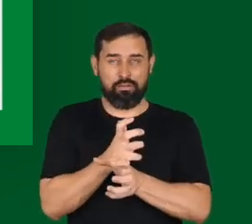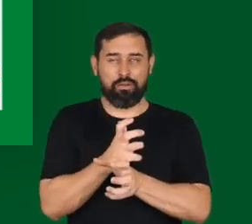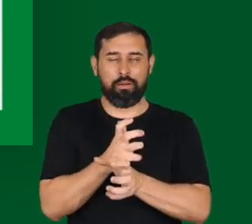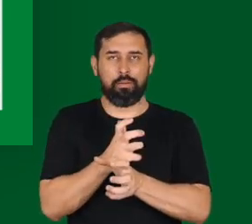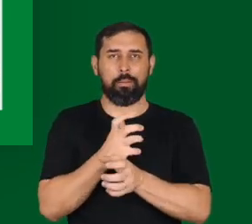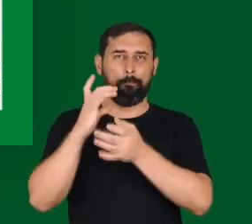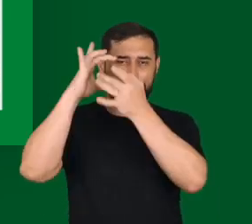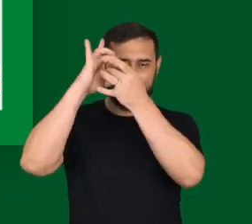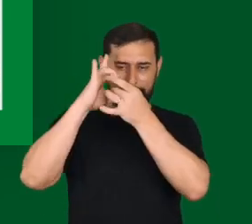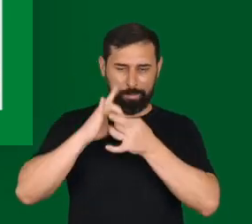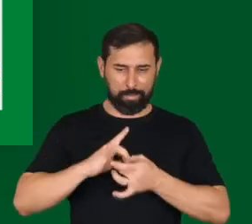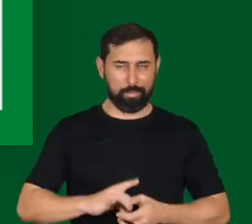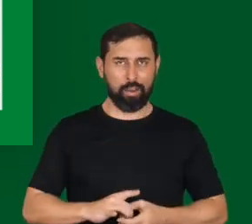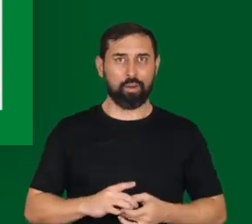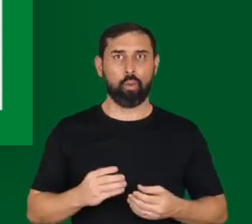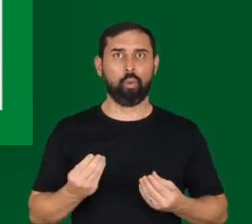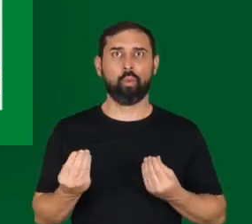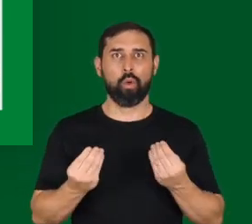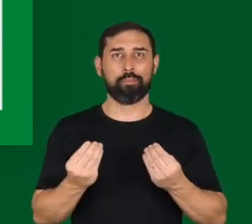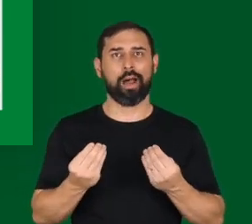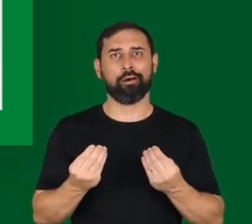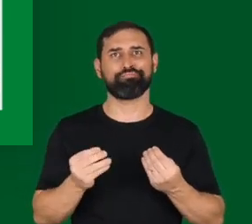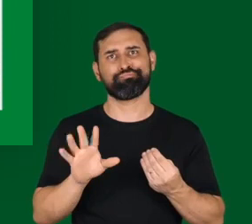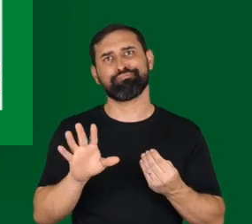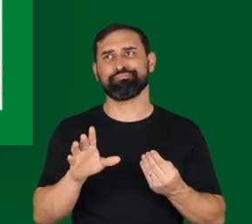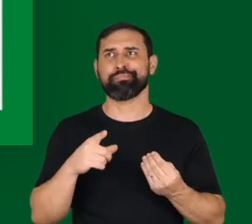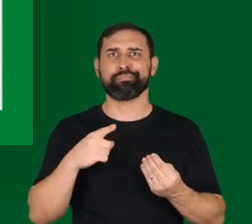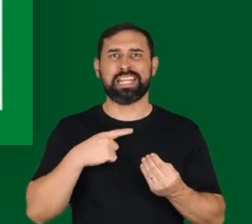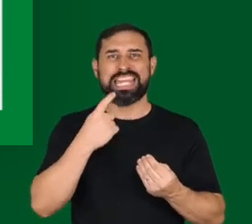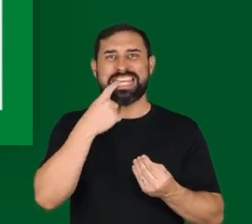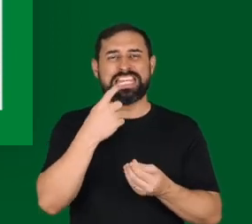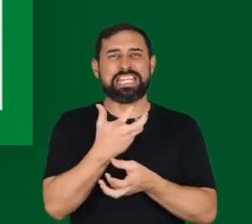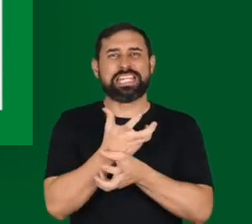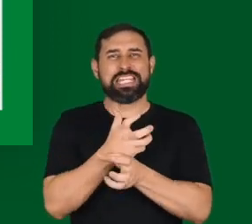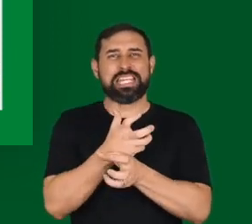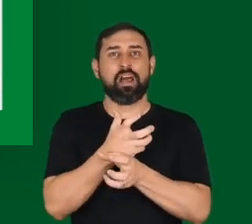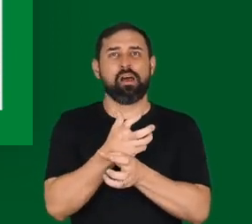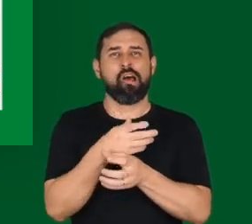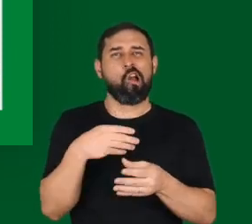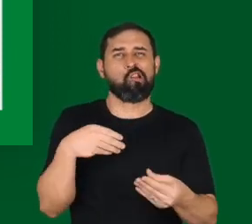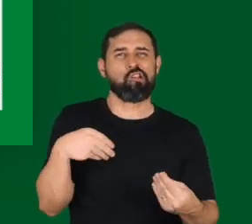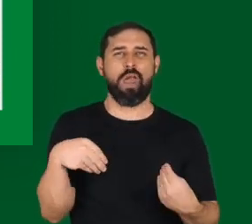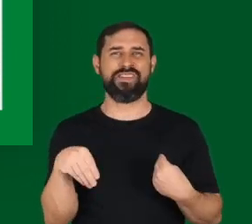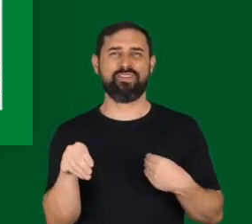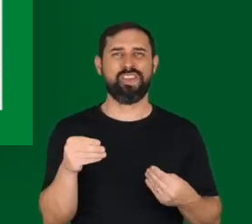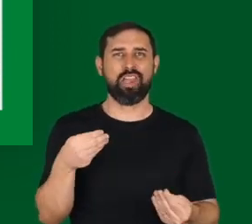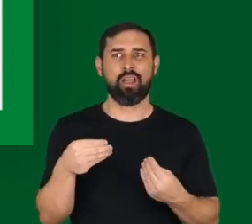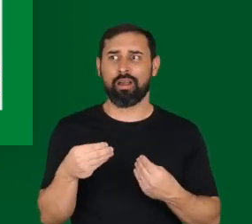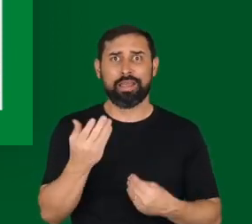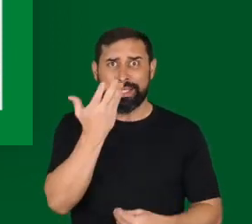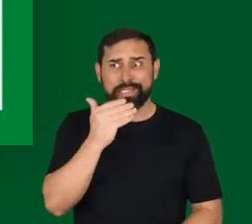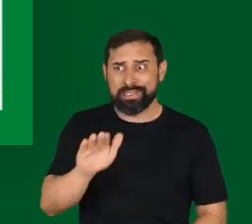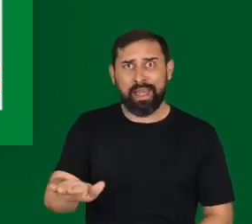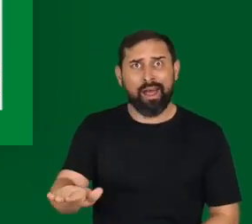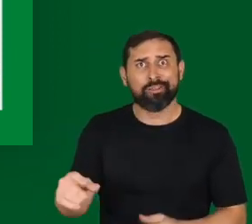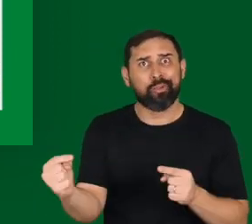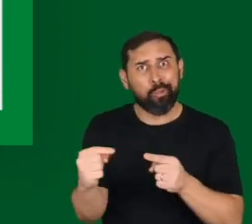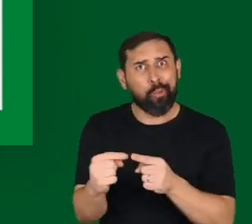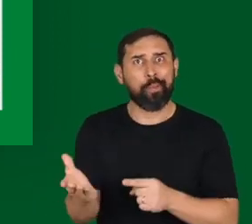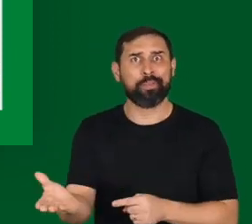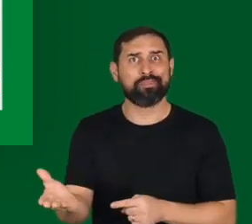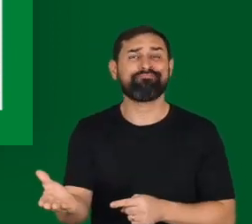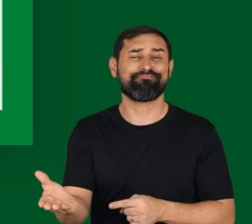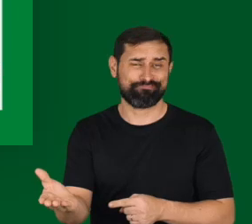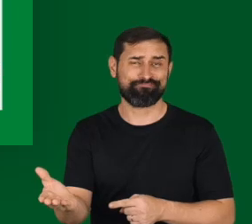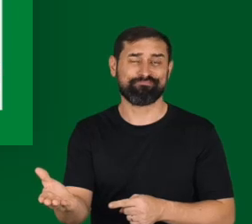calcificação completa. Então, existem múltiplos centros cartilaginosos de crescimento. O osso ele é